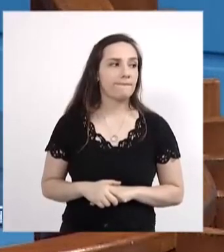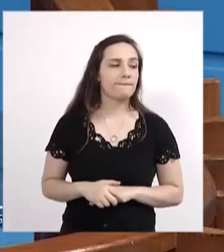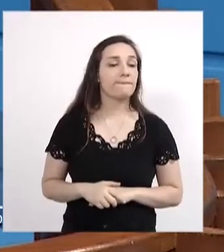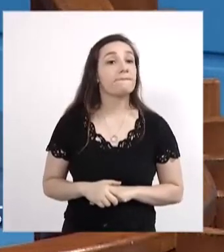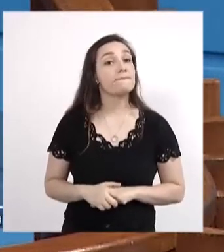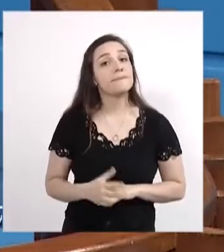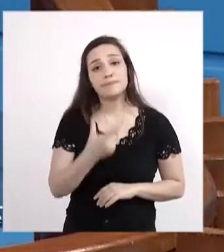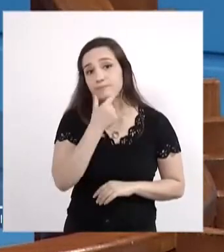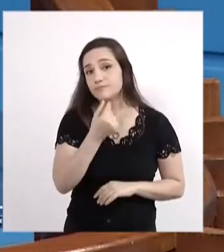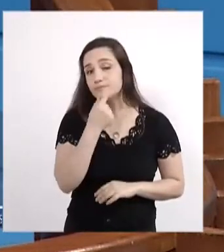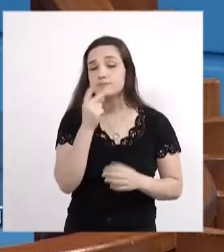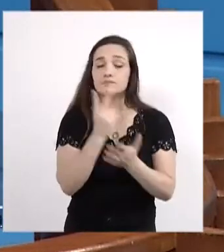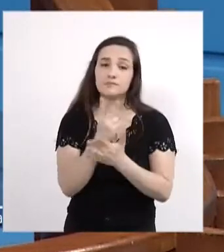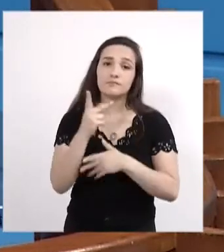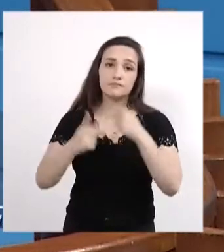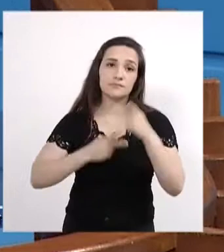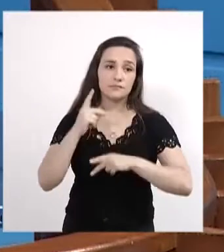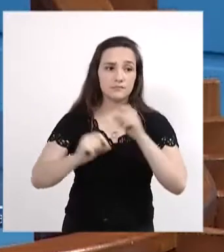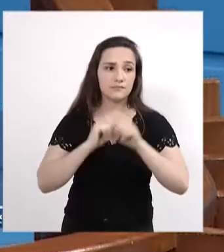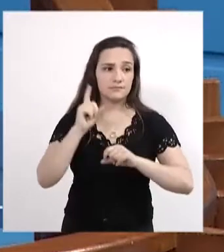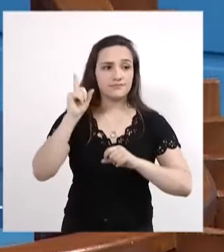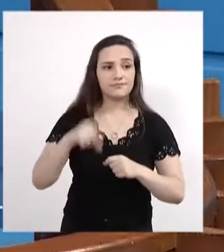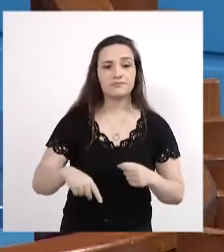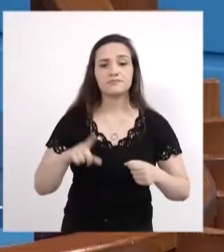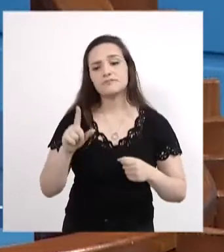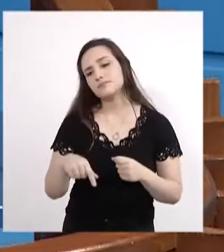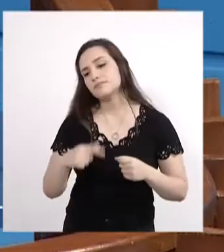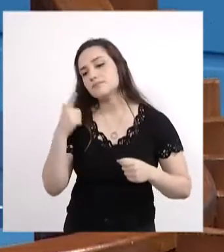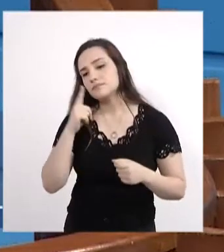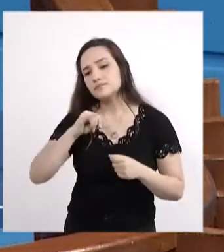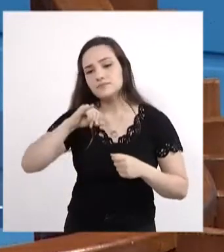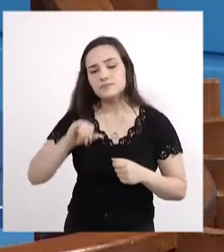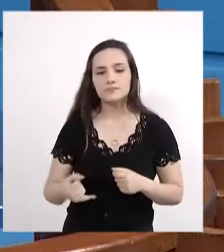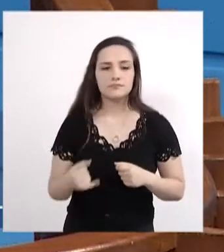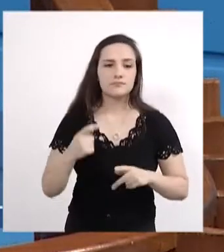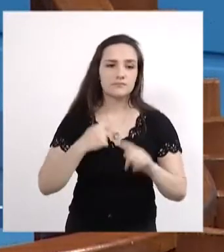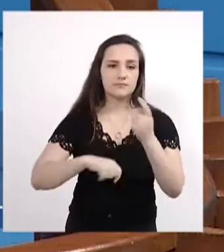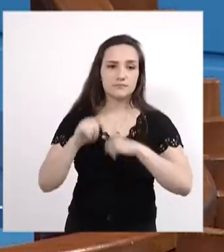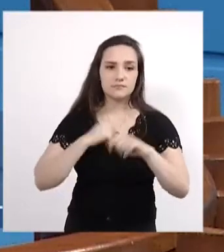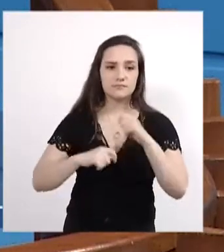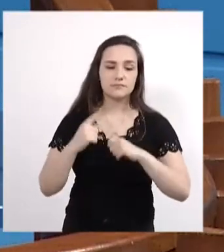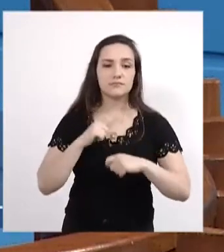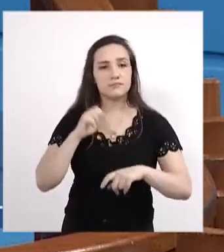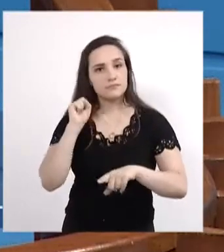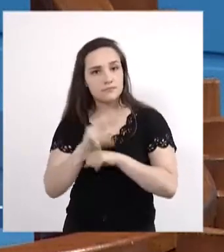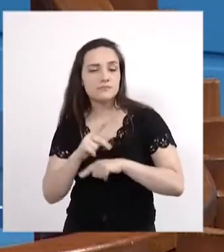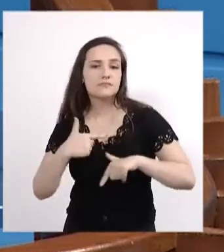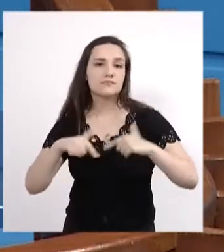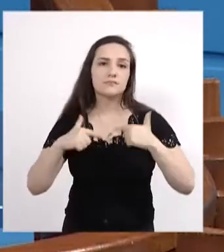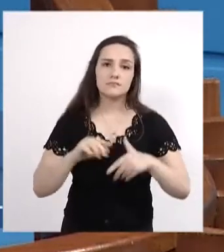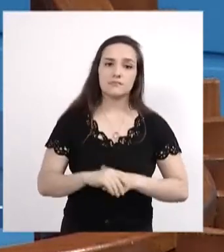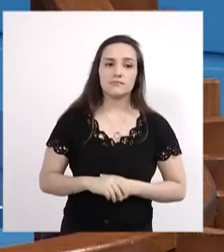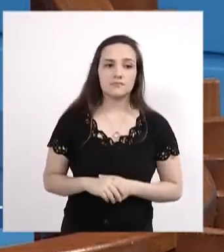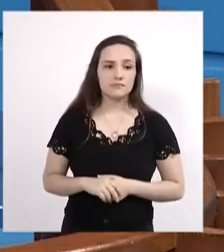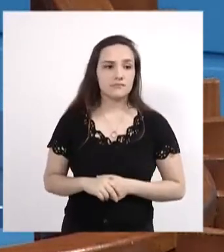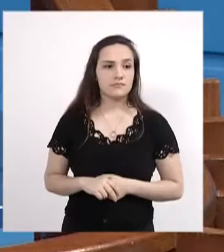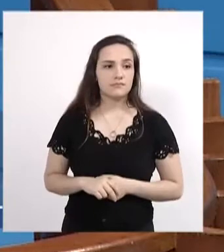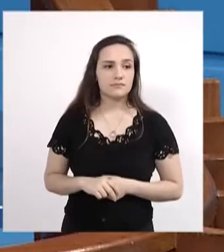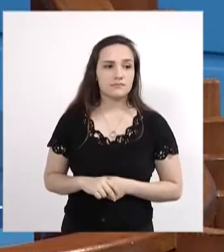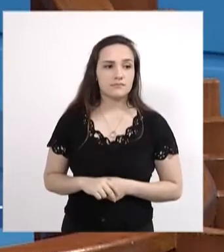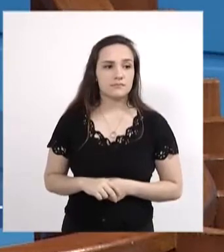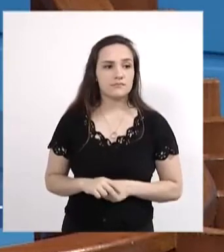essa justificativa de que é para abrir a economia, para gerar emprego, para o Brasil voltar a crescer, mas